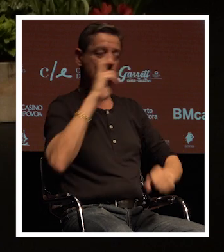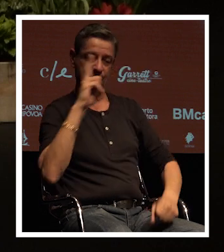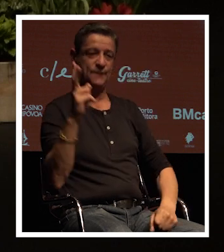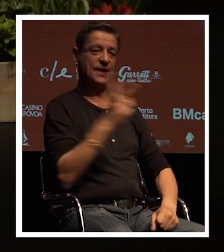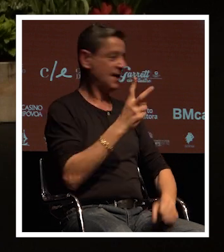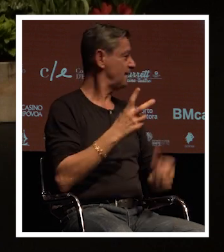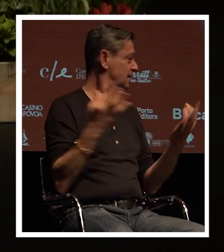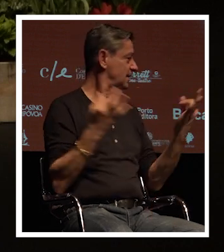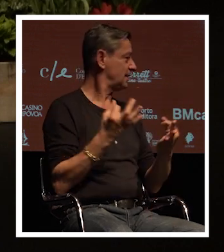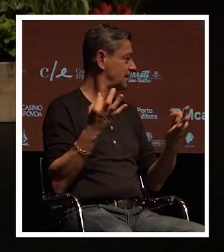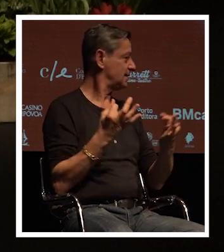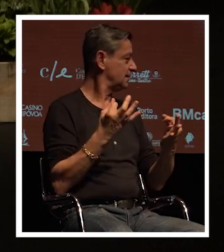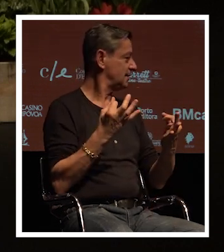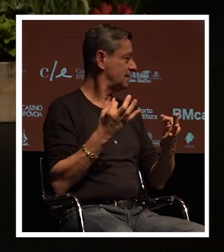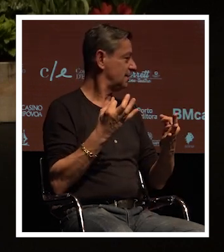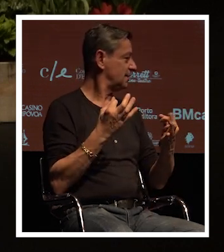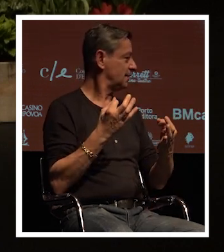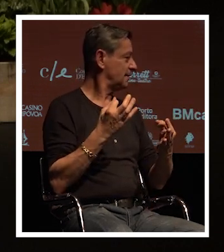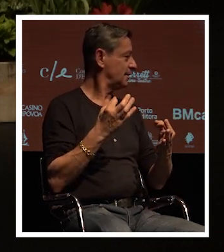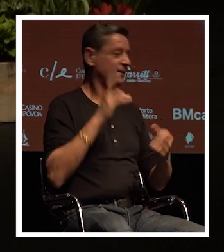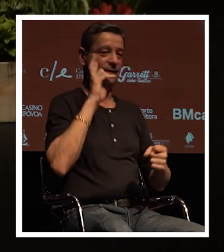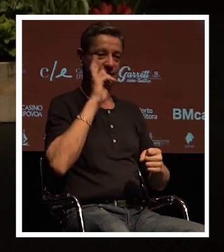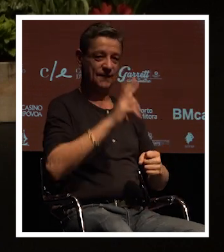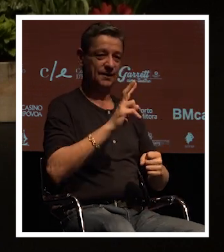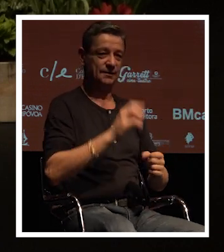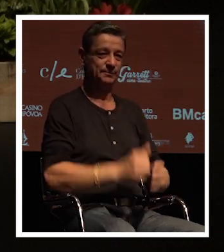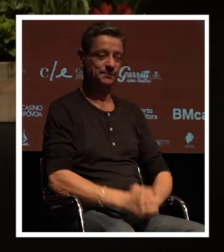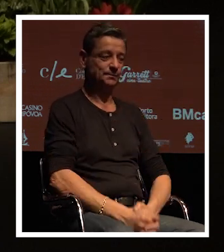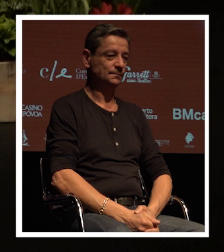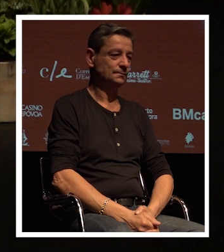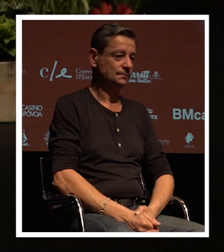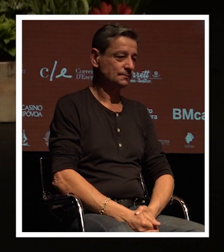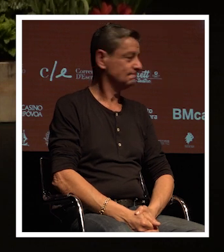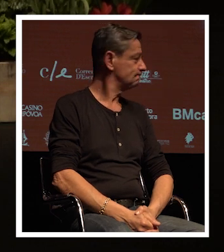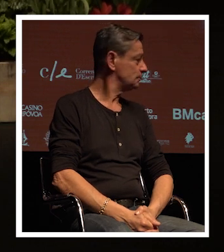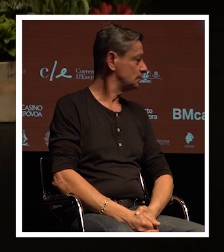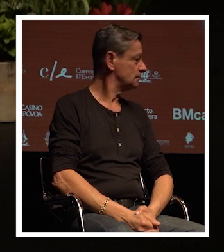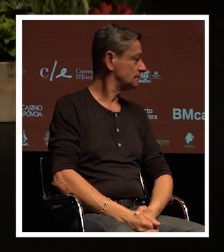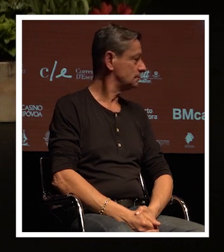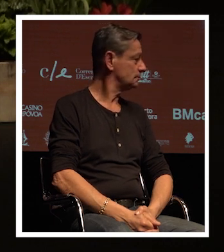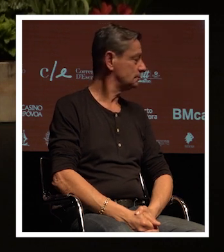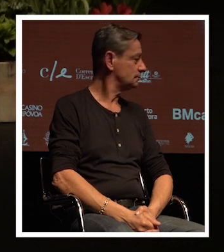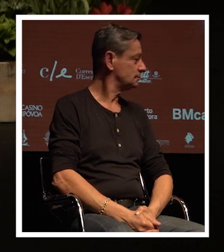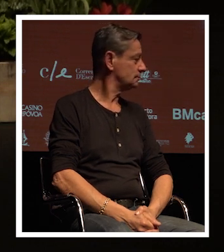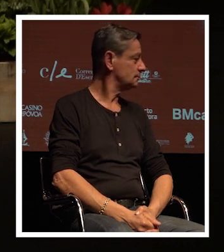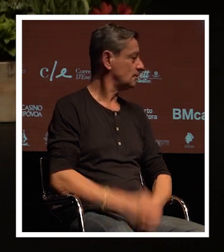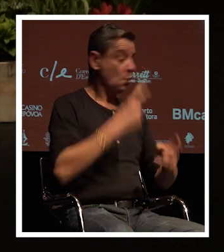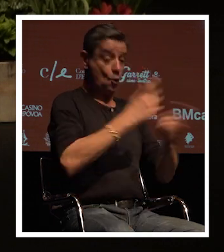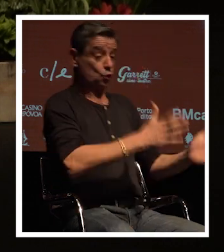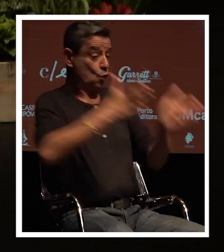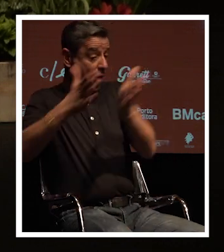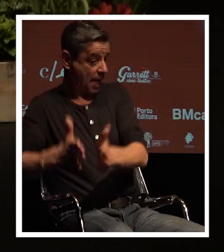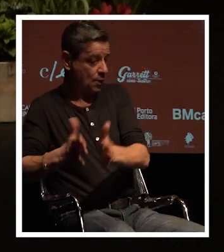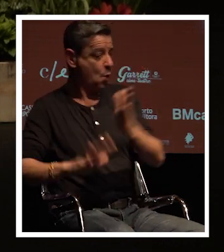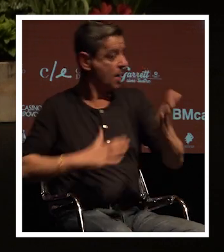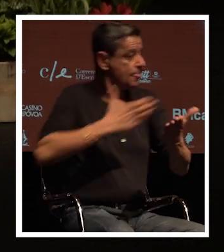não é verdade ai eu pronto OK vou ver se não se não me viro vir para o microfone pronto virá para o microfone eh e por outro lado